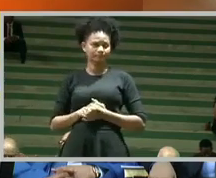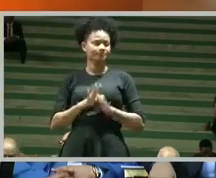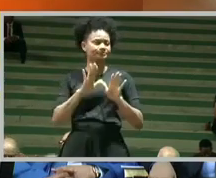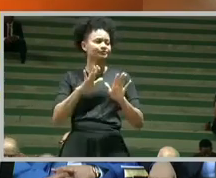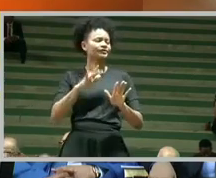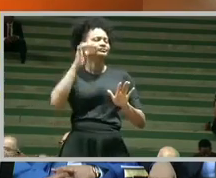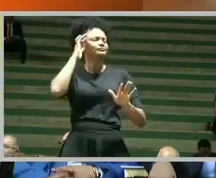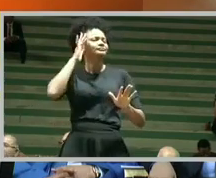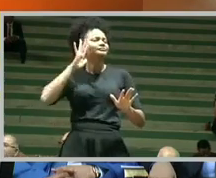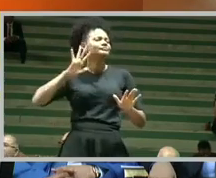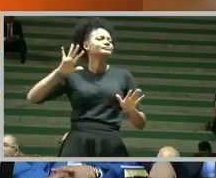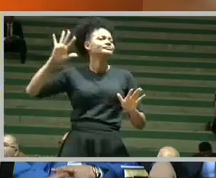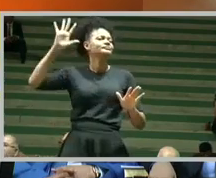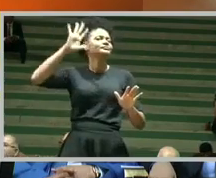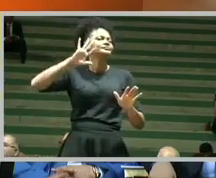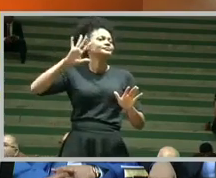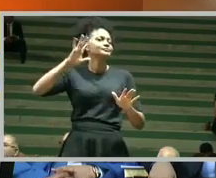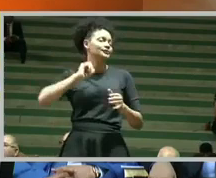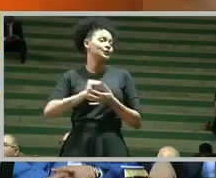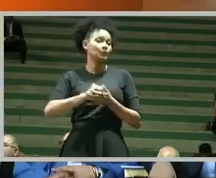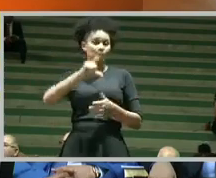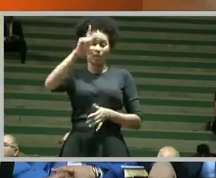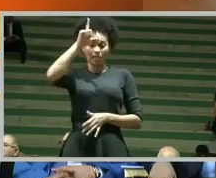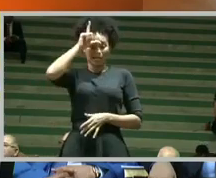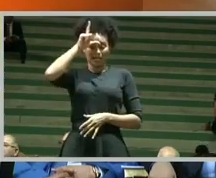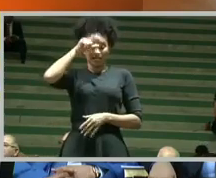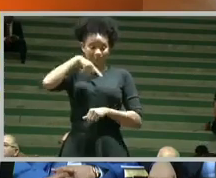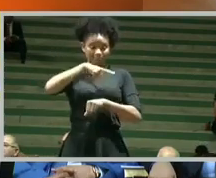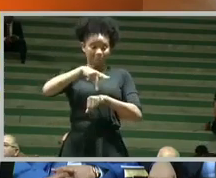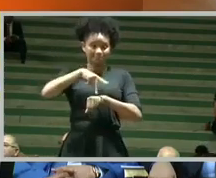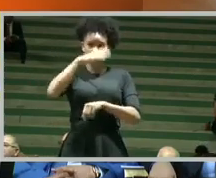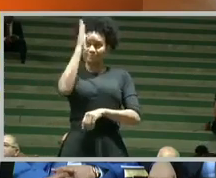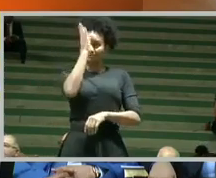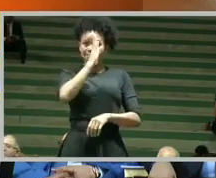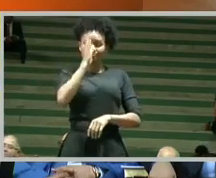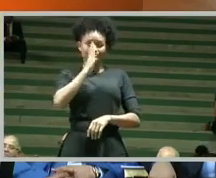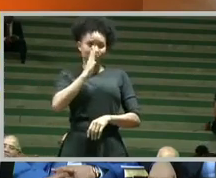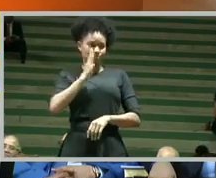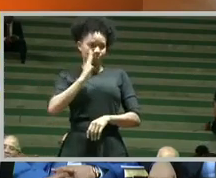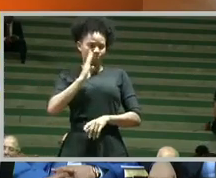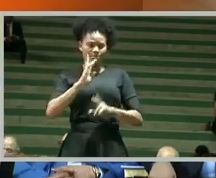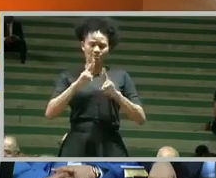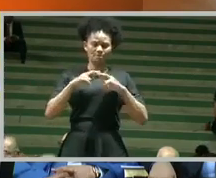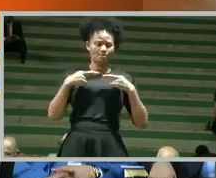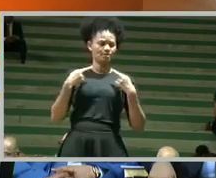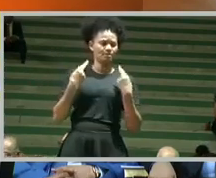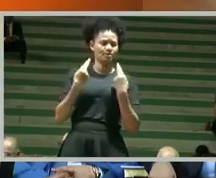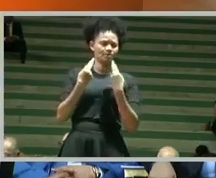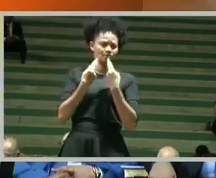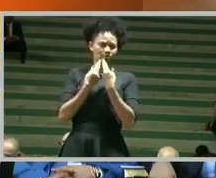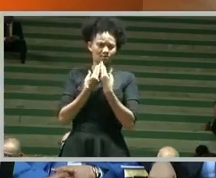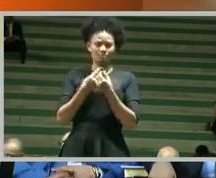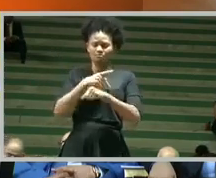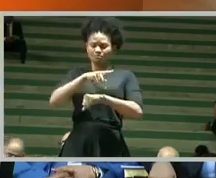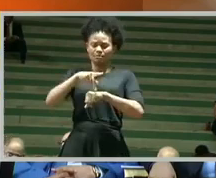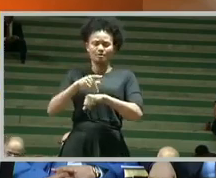Imagine que o líder da nação brasileira se reúne com o chefe de Estado da Argentina e eles